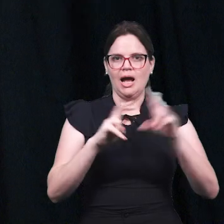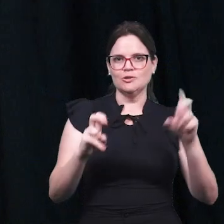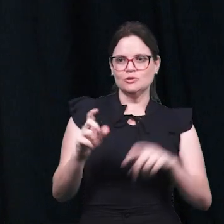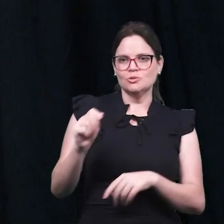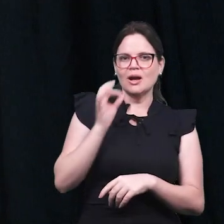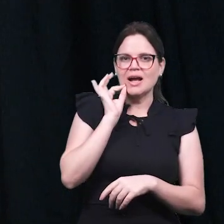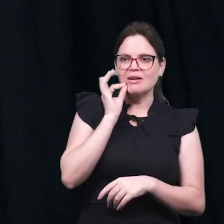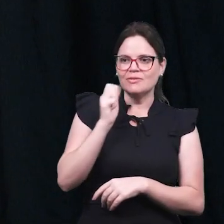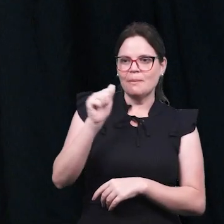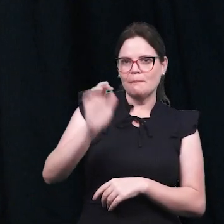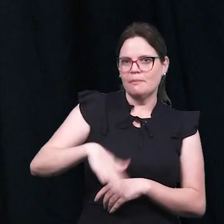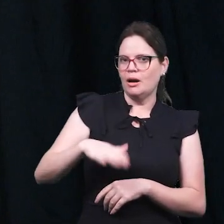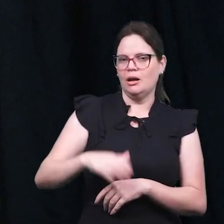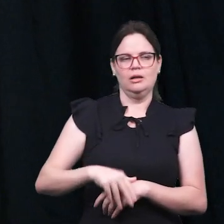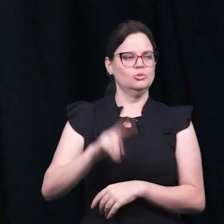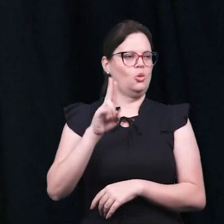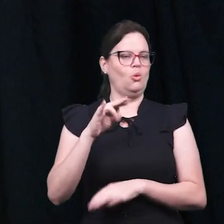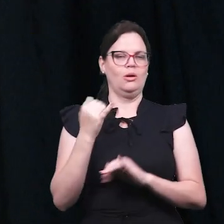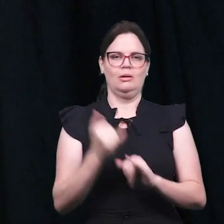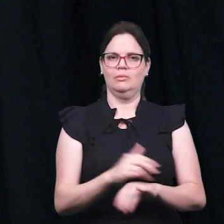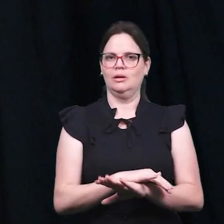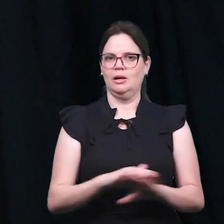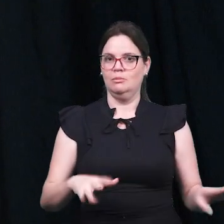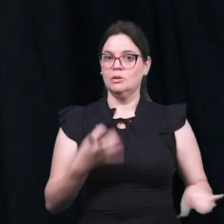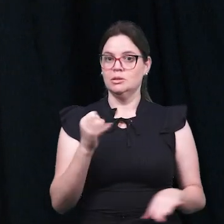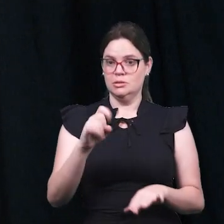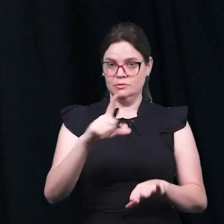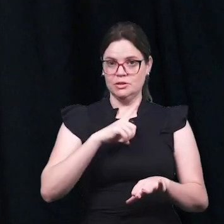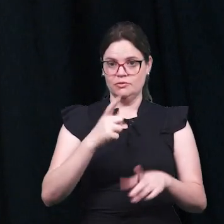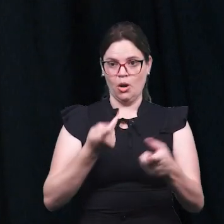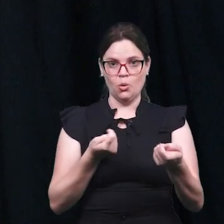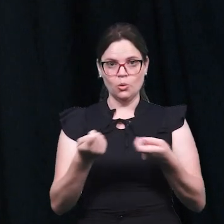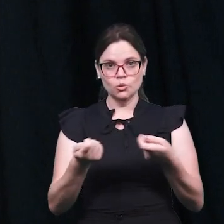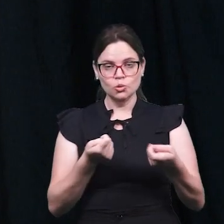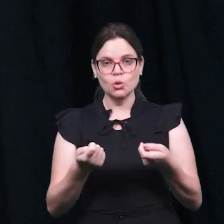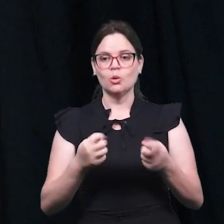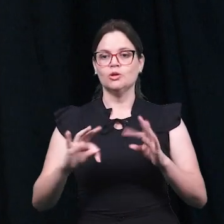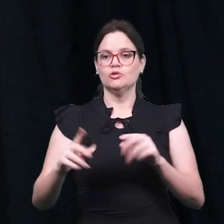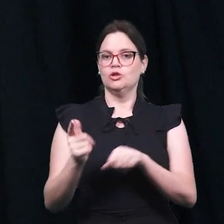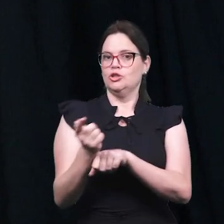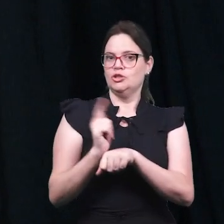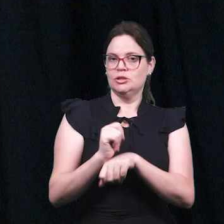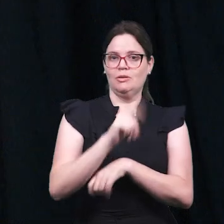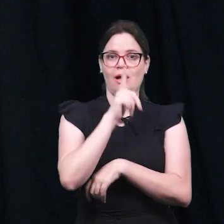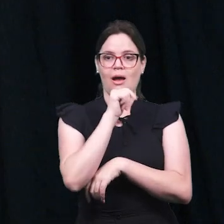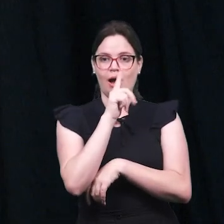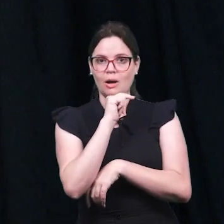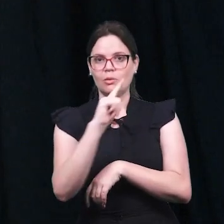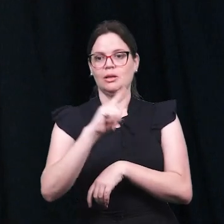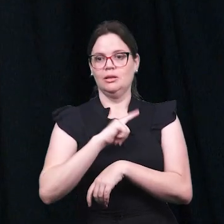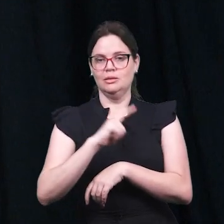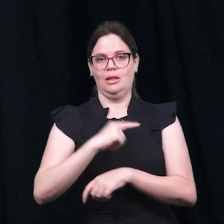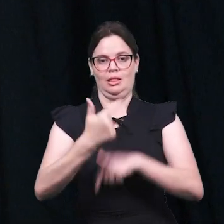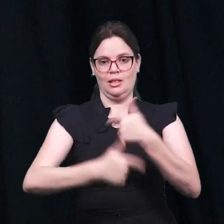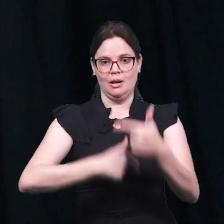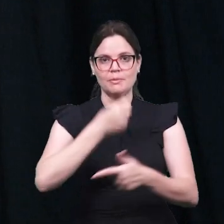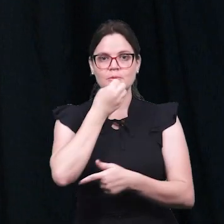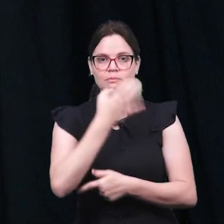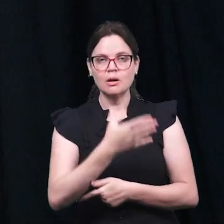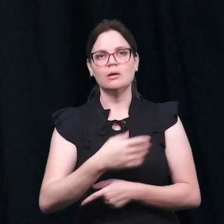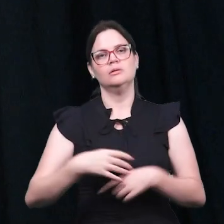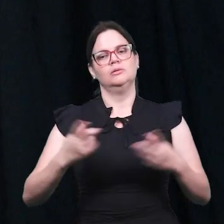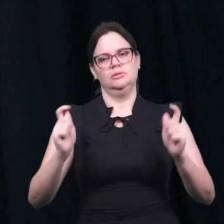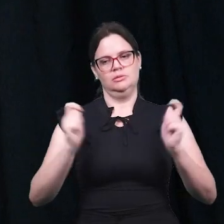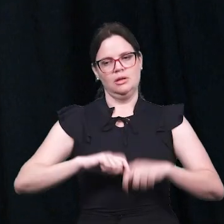café barato. Então, se a gente tiver terra, se a gente tiver controle de custos, se a gente tiver água e se a gente tiver mão de obra, eu acho que não